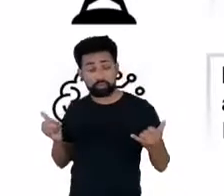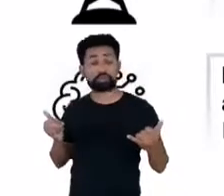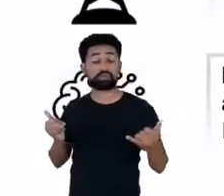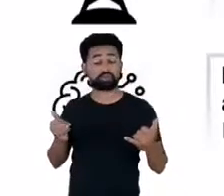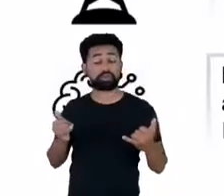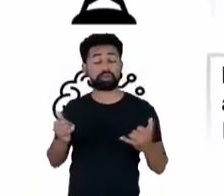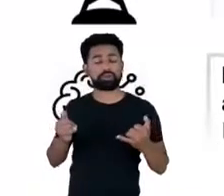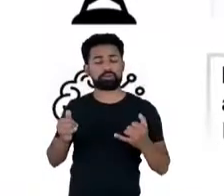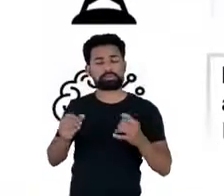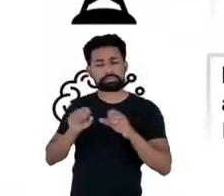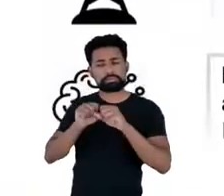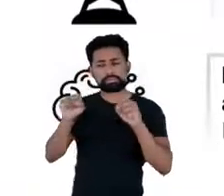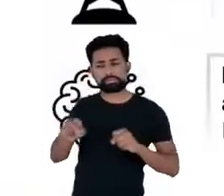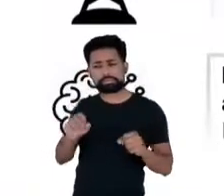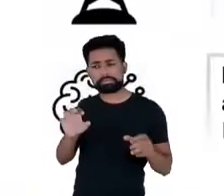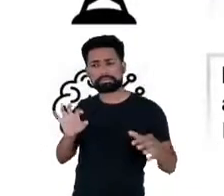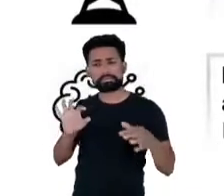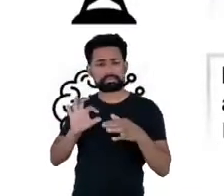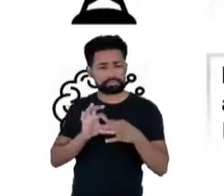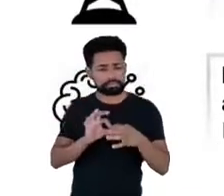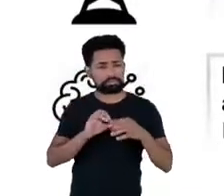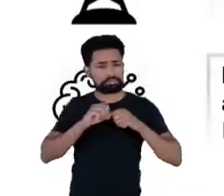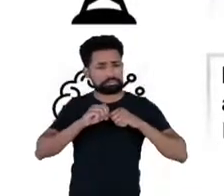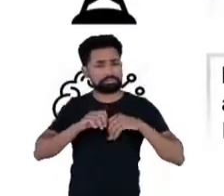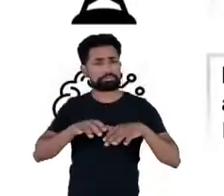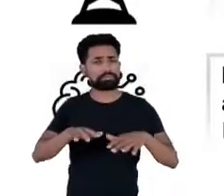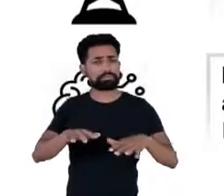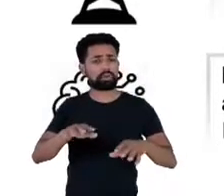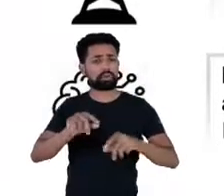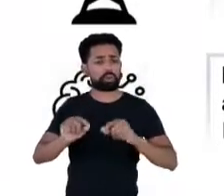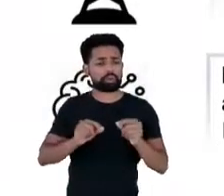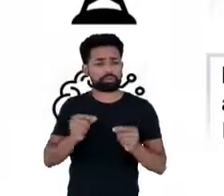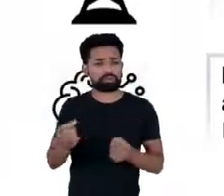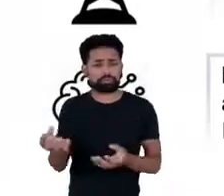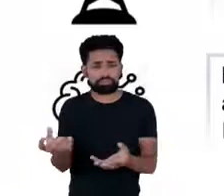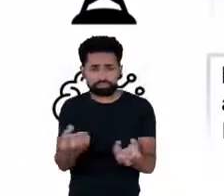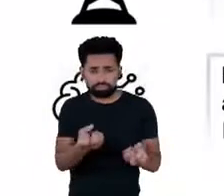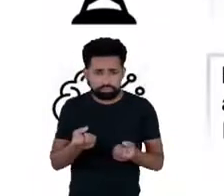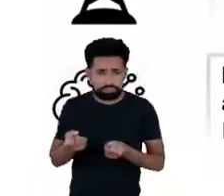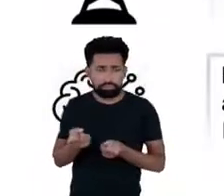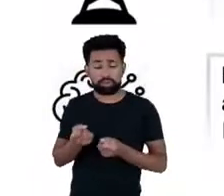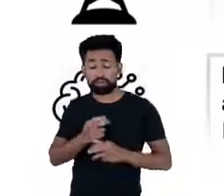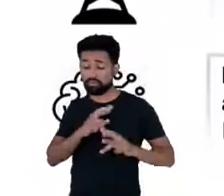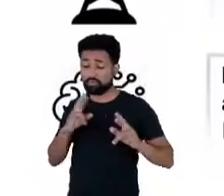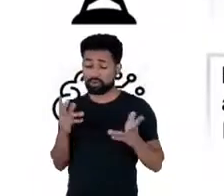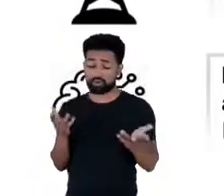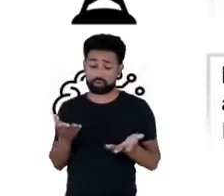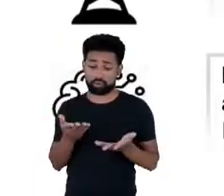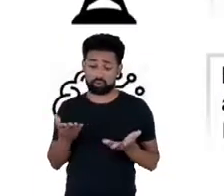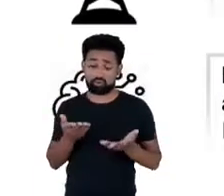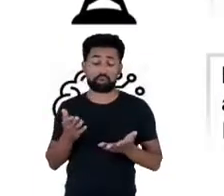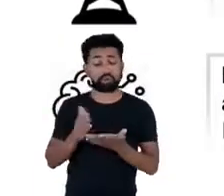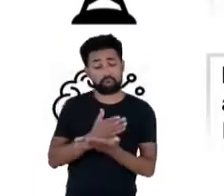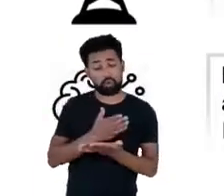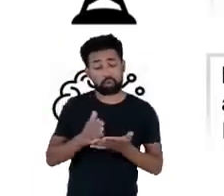sistema completo, diferente do que acontece atualmente em certas áreas, será